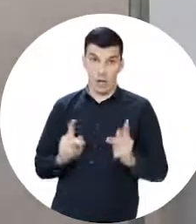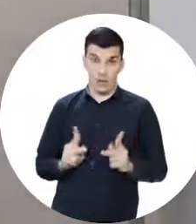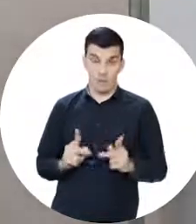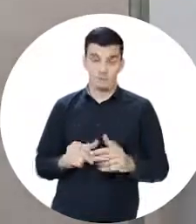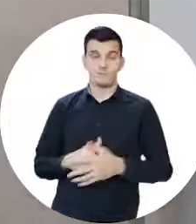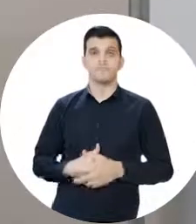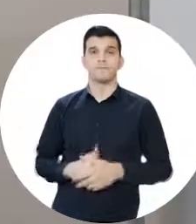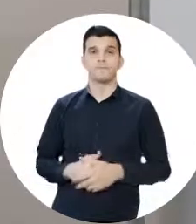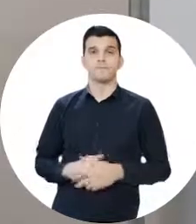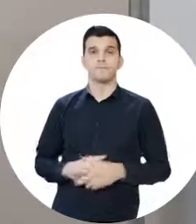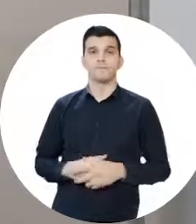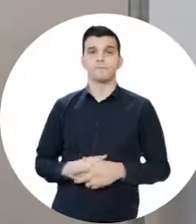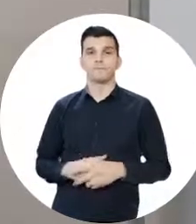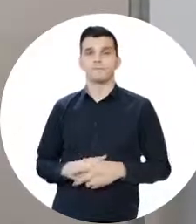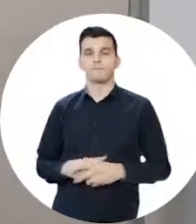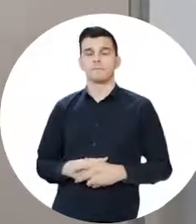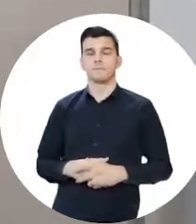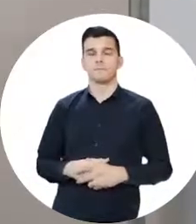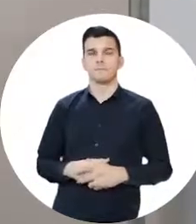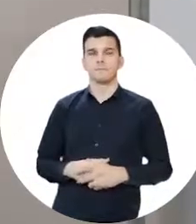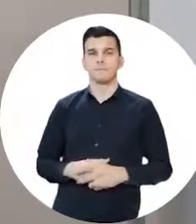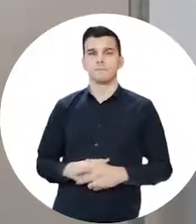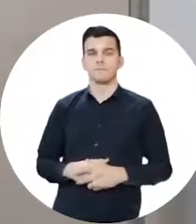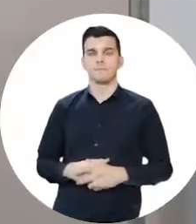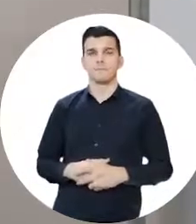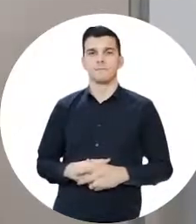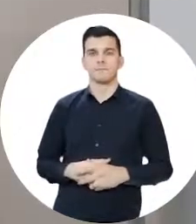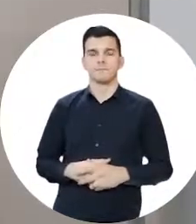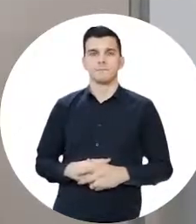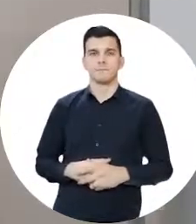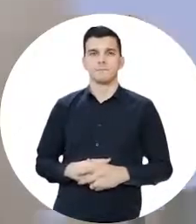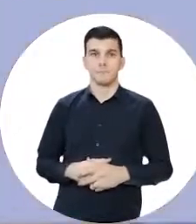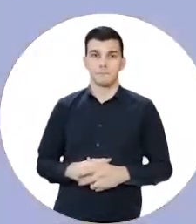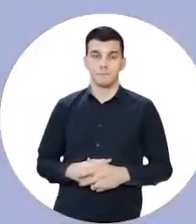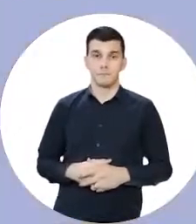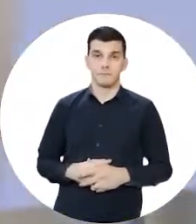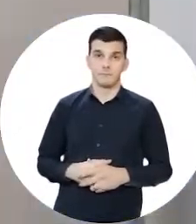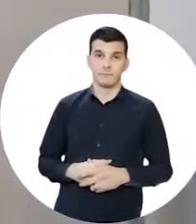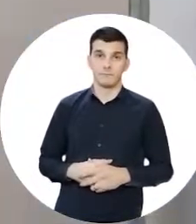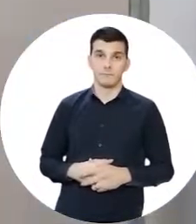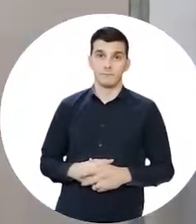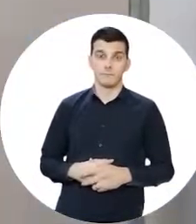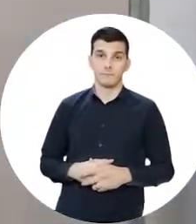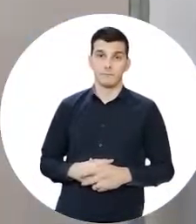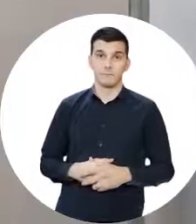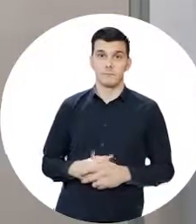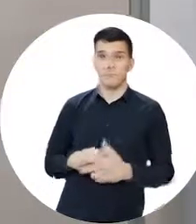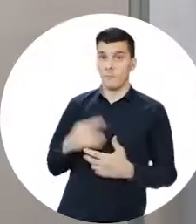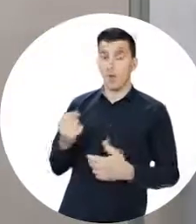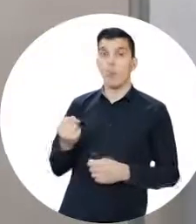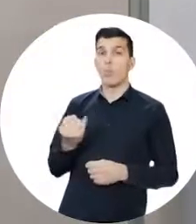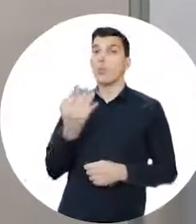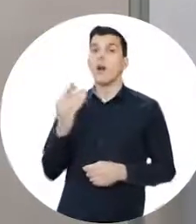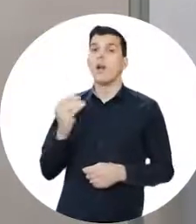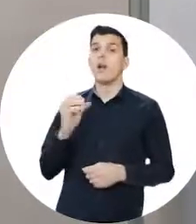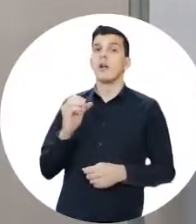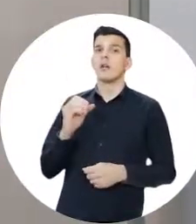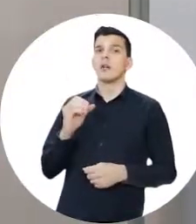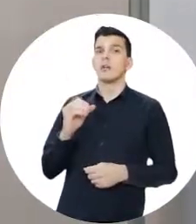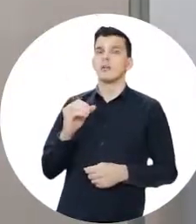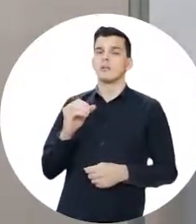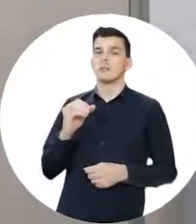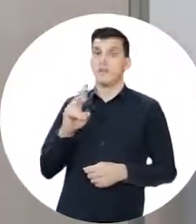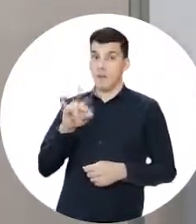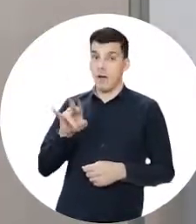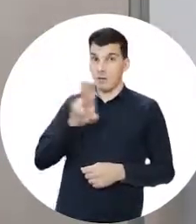Ok? Massa de soluto por volume de solução. Certo? Esse valor de concentração comum a gente